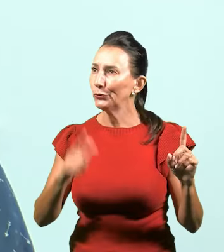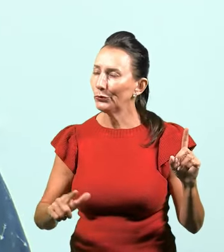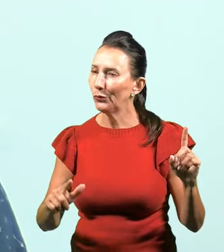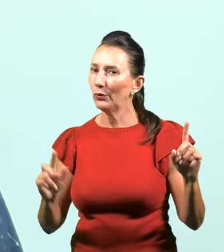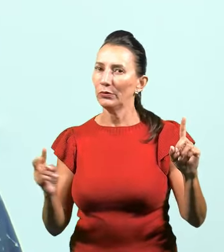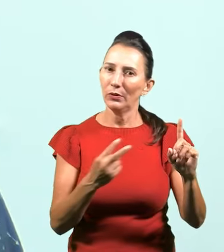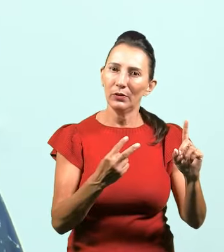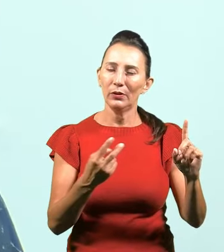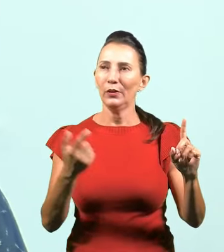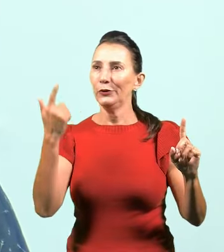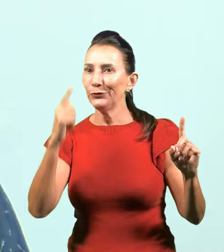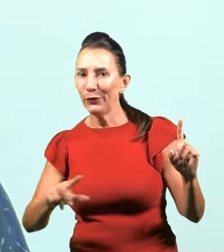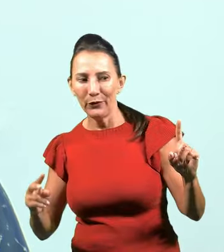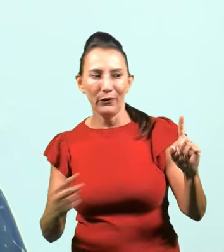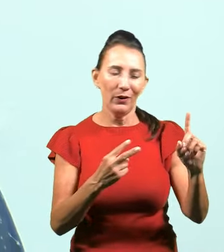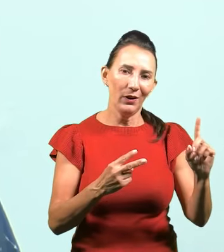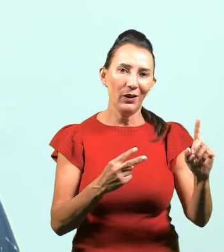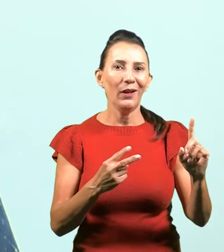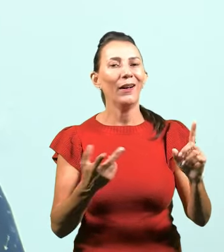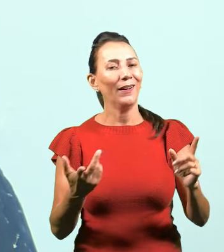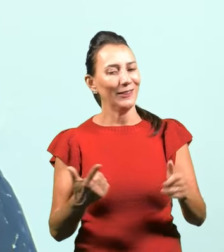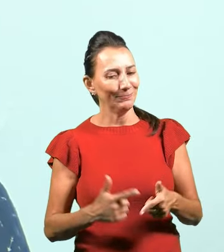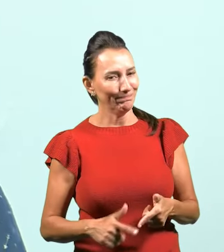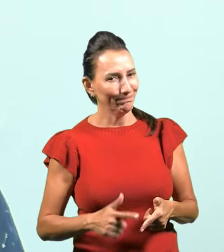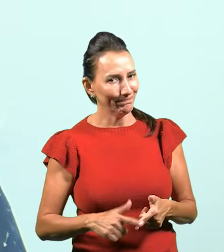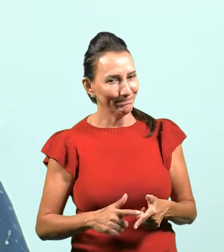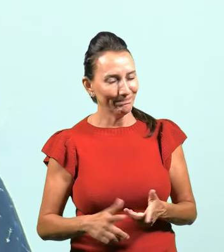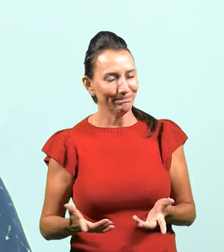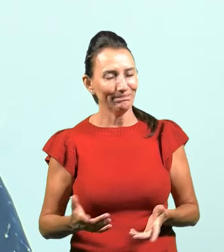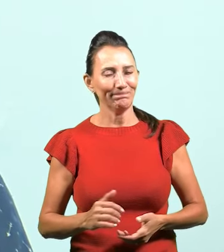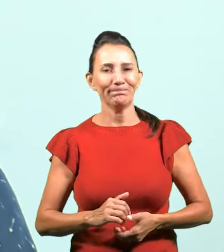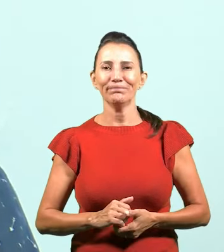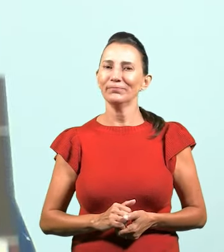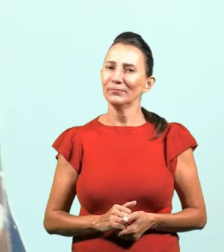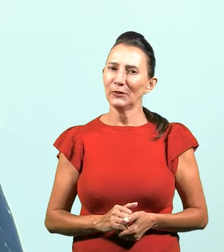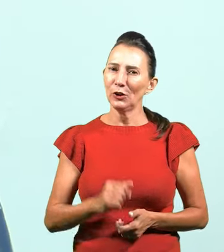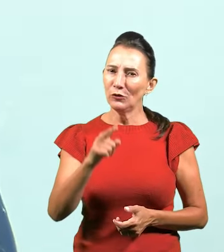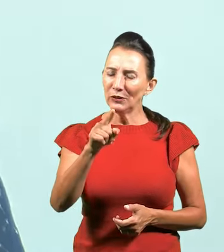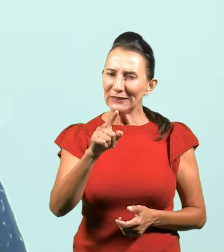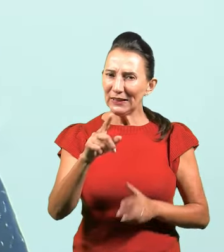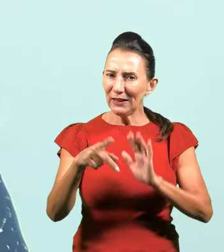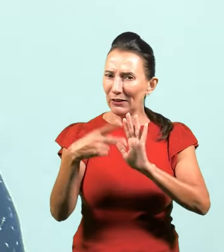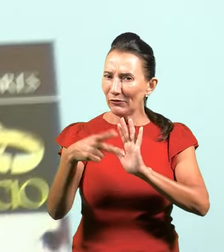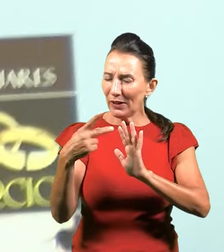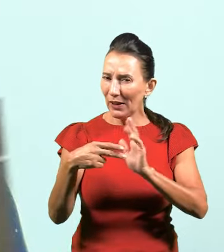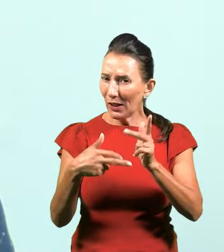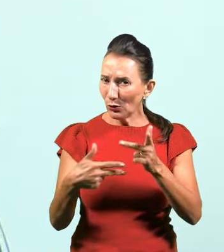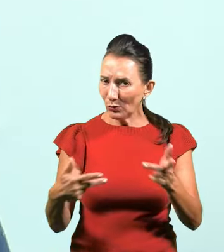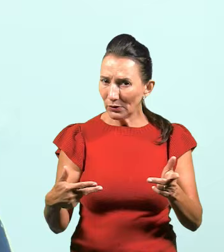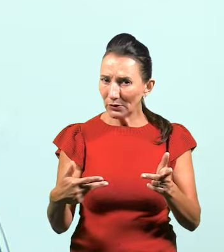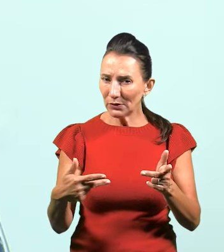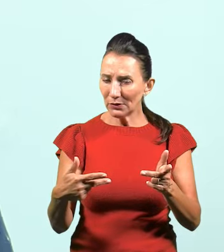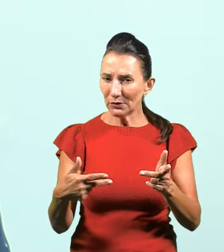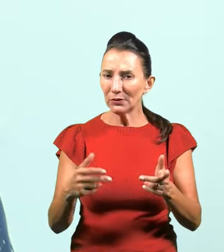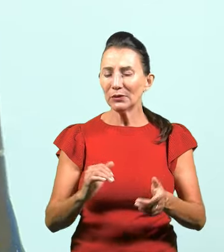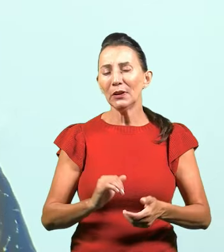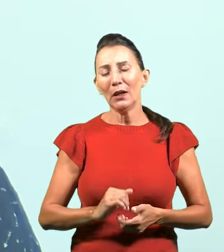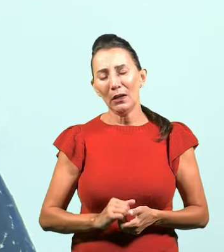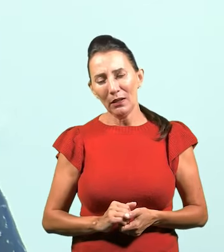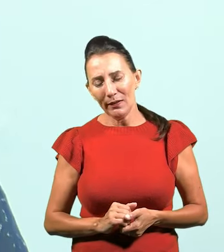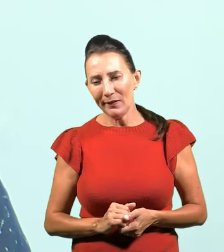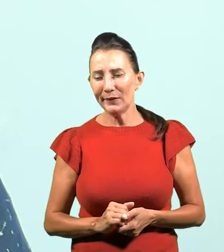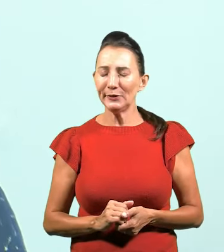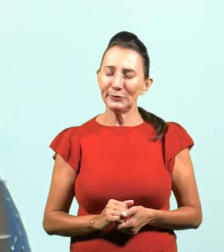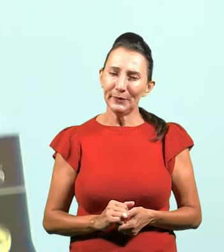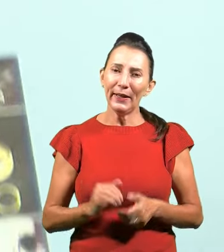a segunda vez, a terceira vez, aí pode ser uma brecha. Você, por um momento, falar alguma coisa que não devia